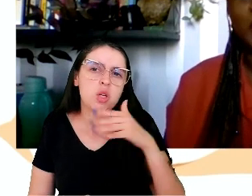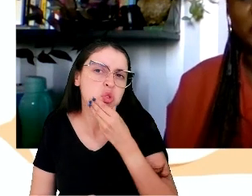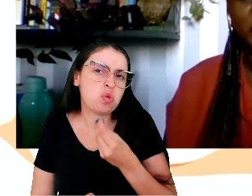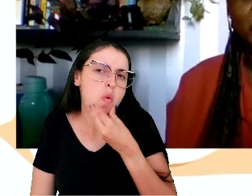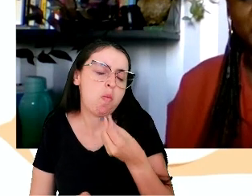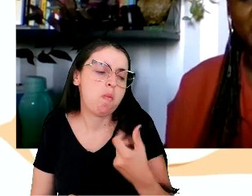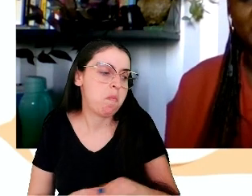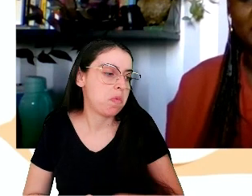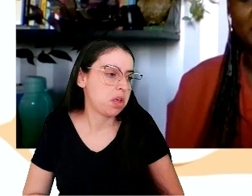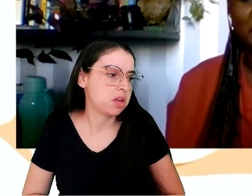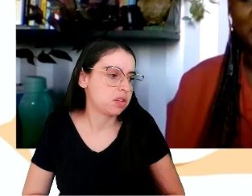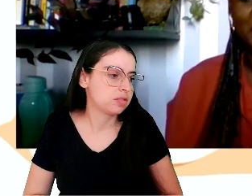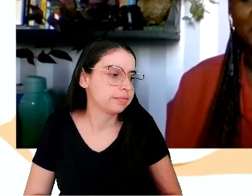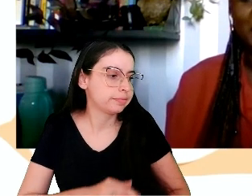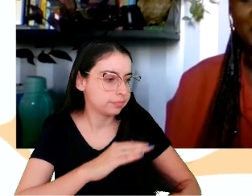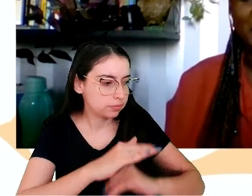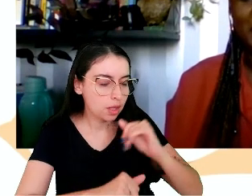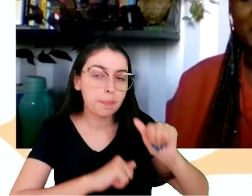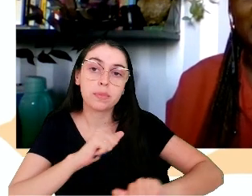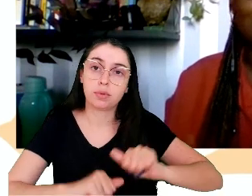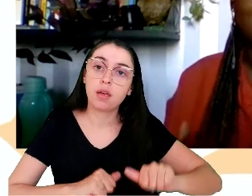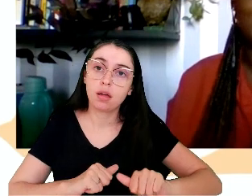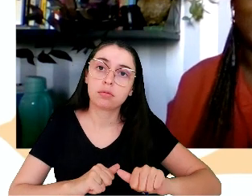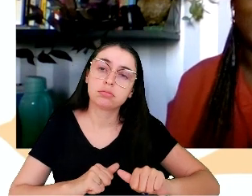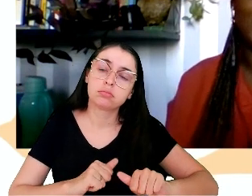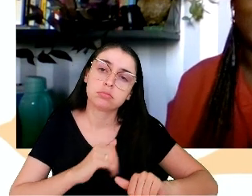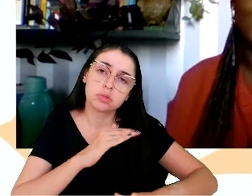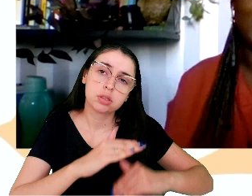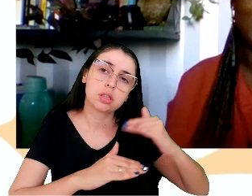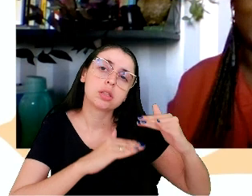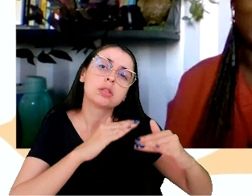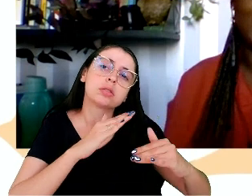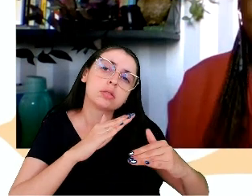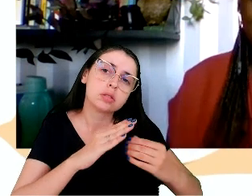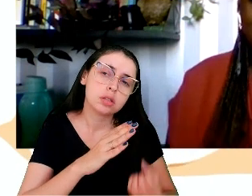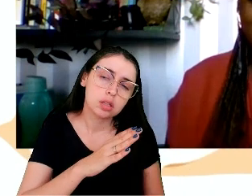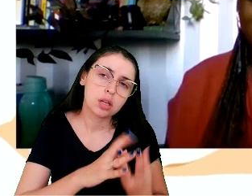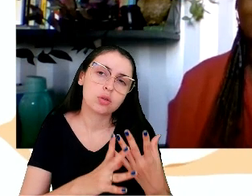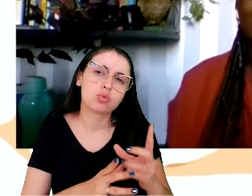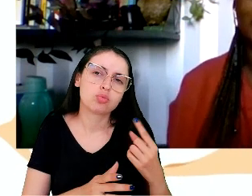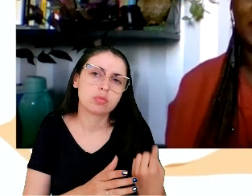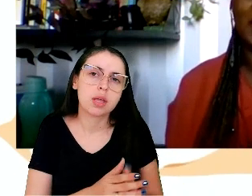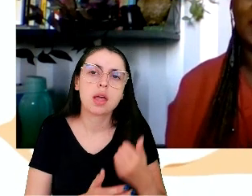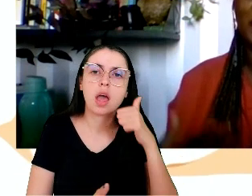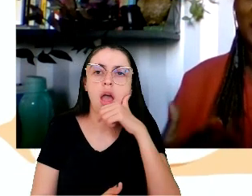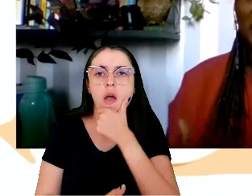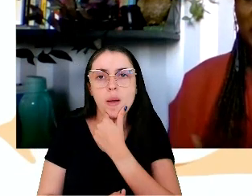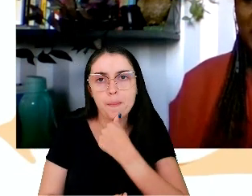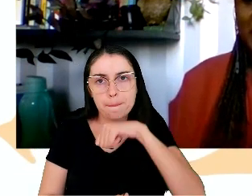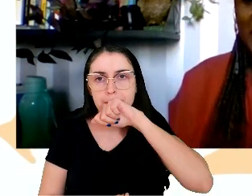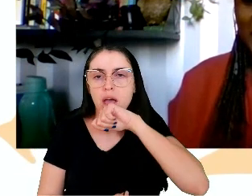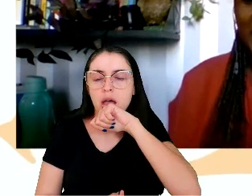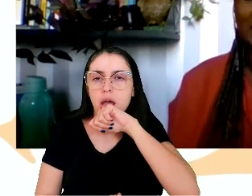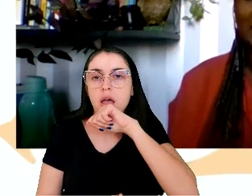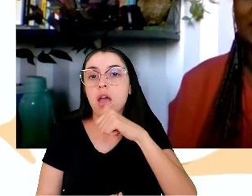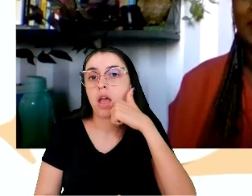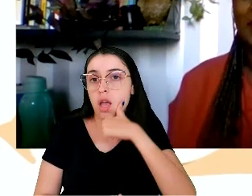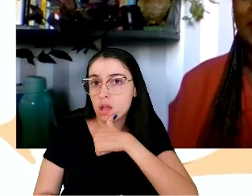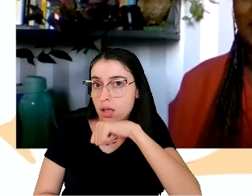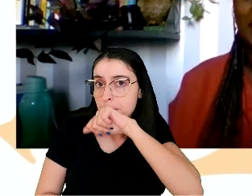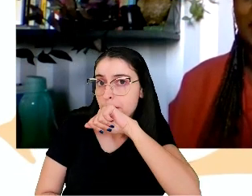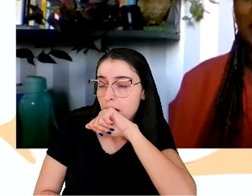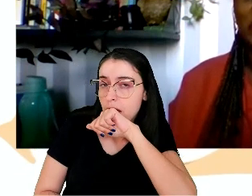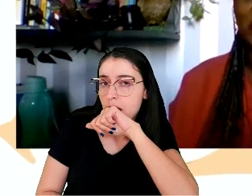vão sendo reconstruídos. Em princípio, nós éramos as mães, as cuidadoras da